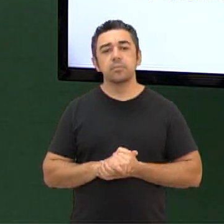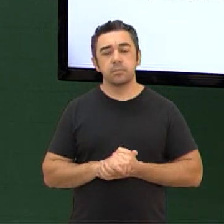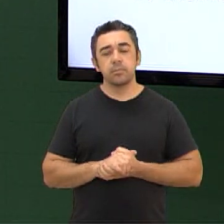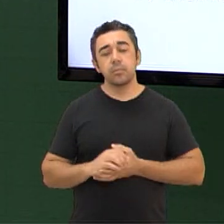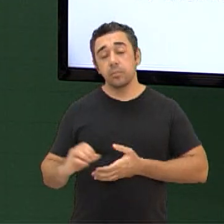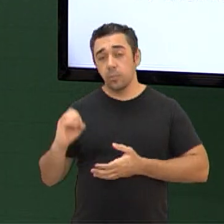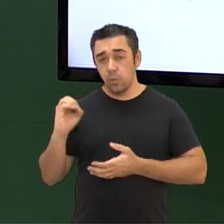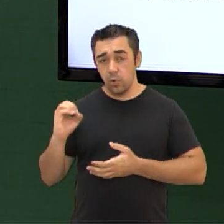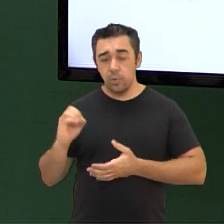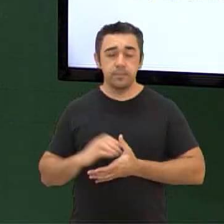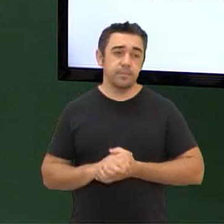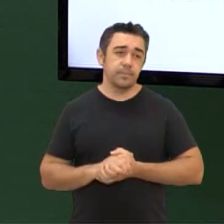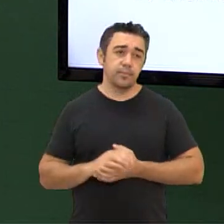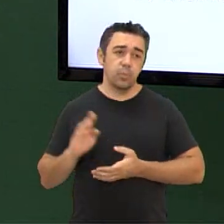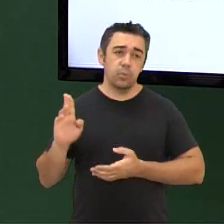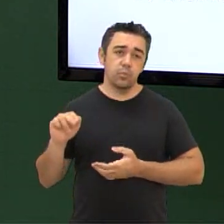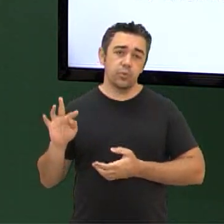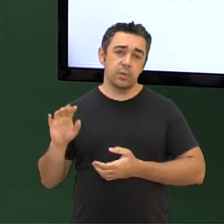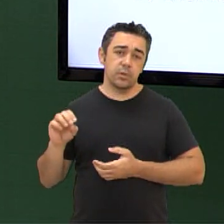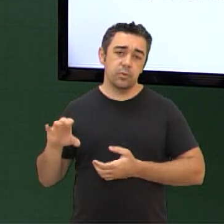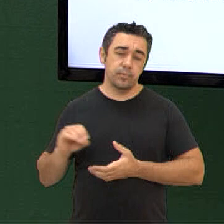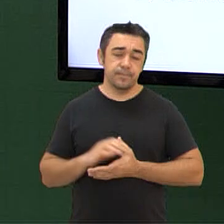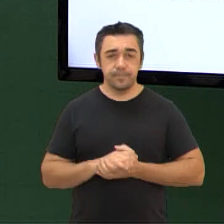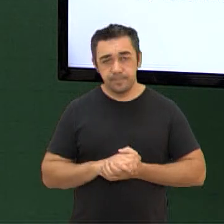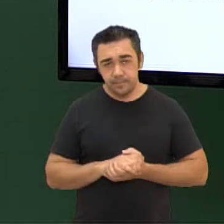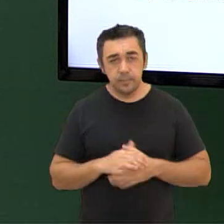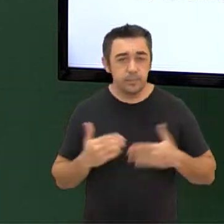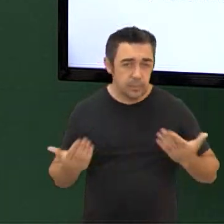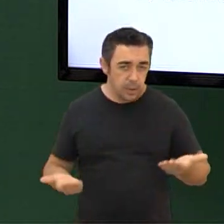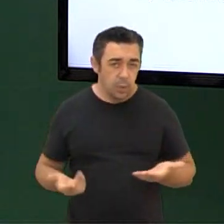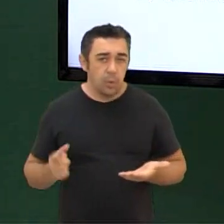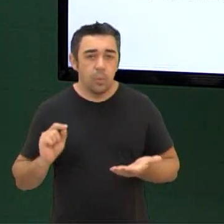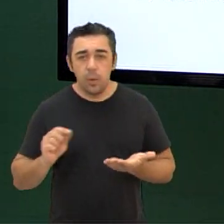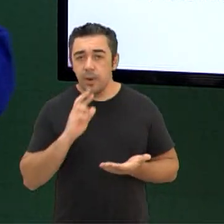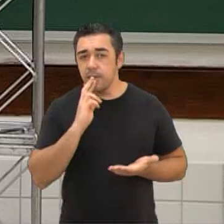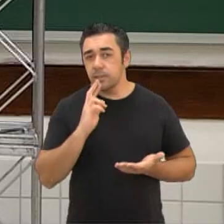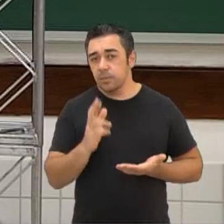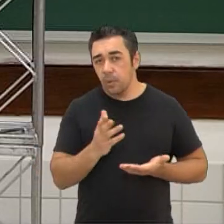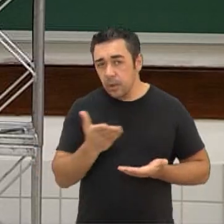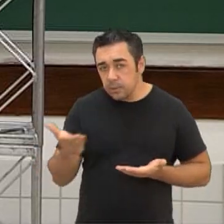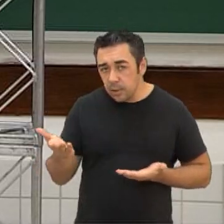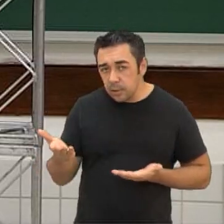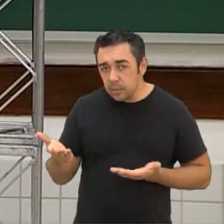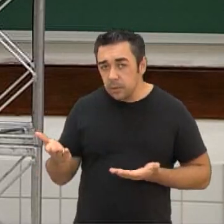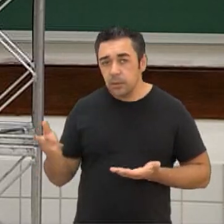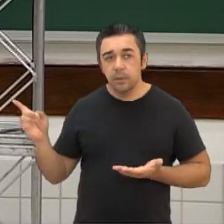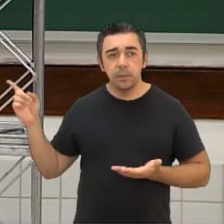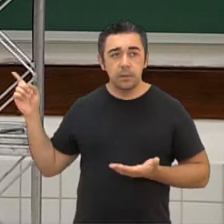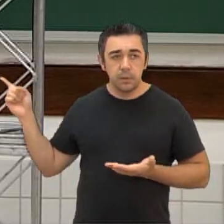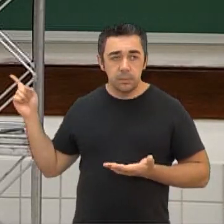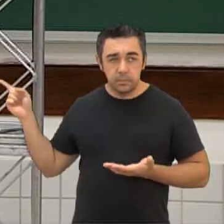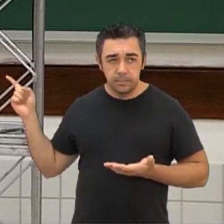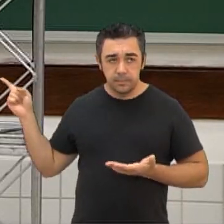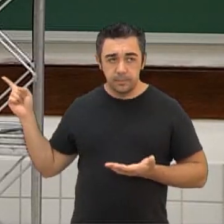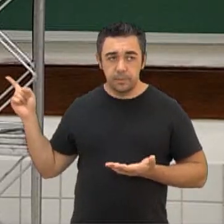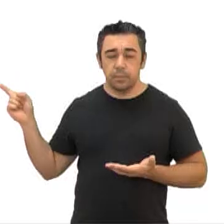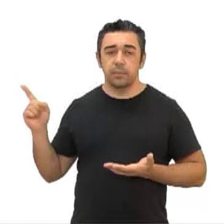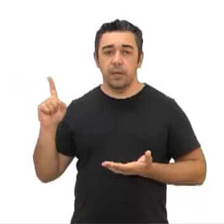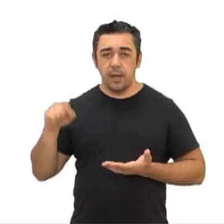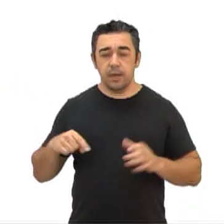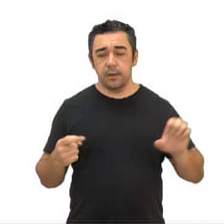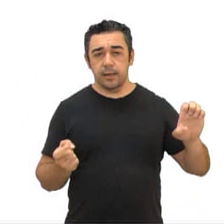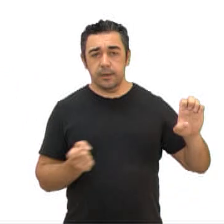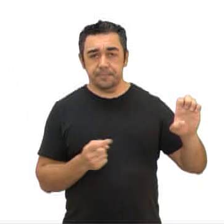hidrocarboneto, termina em O. Ou seja, qual é a resposta correta, senhoras e senhores? É a